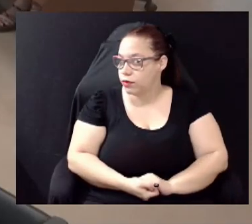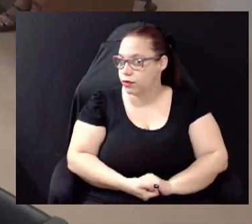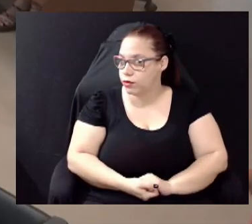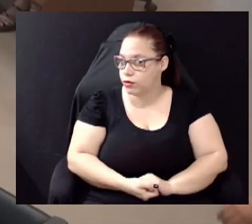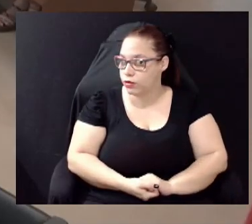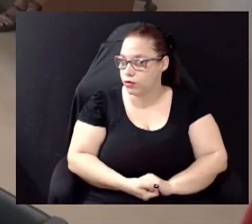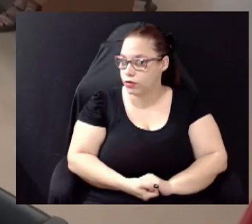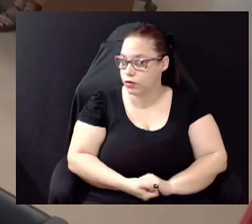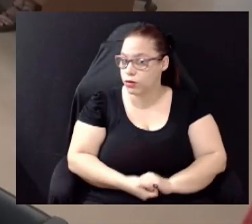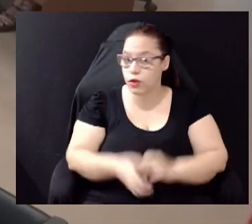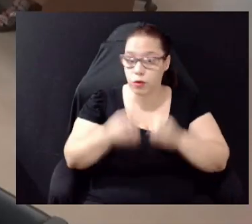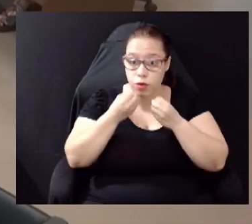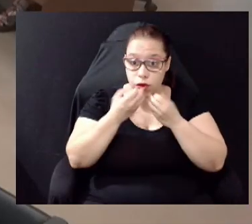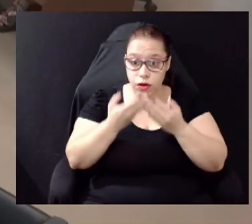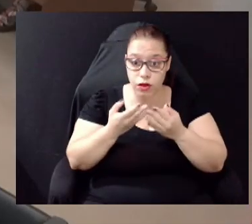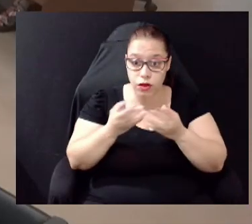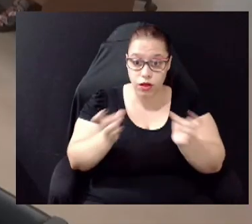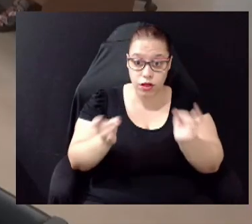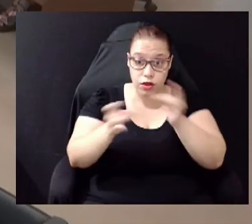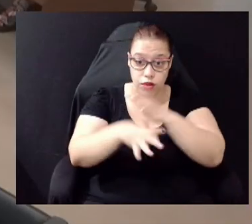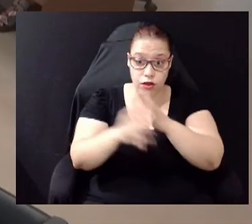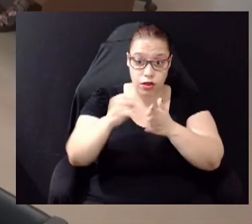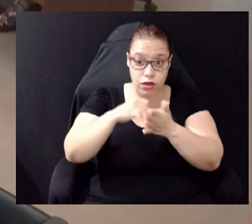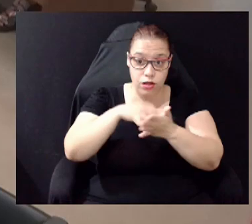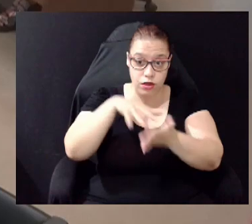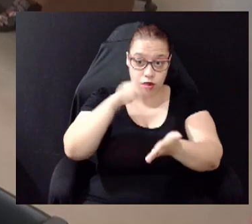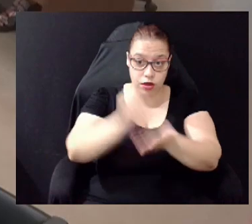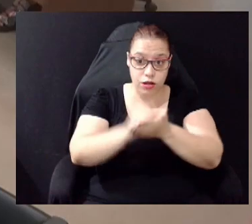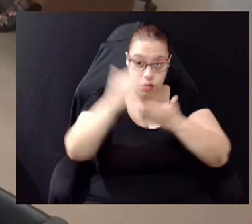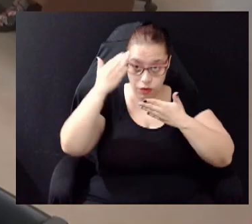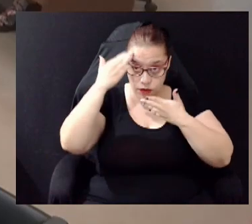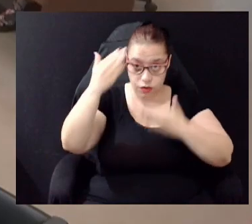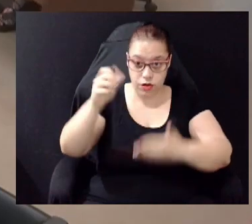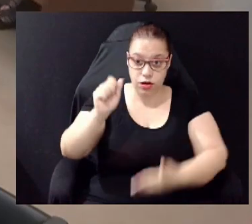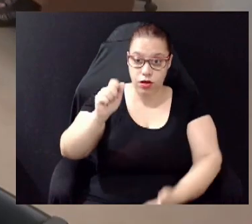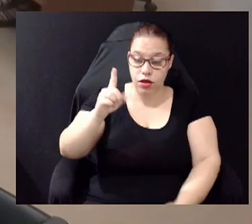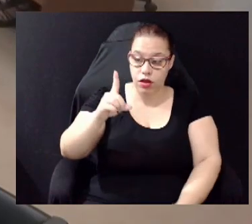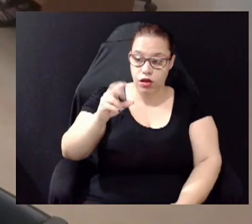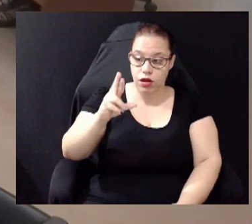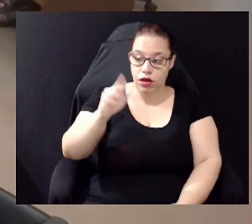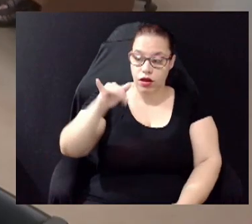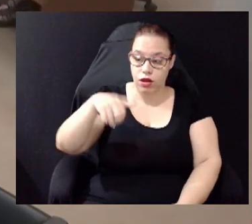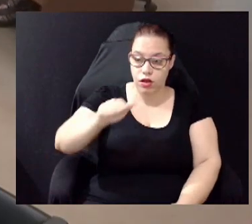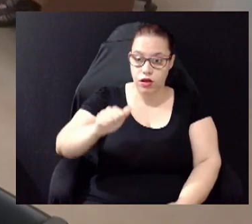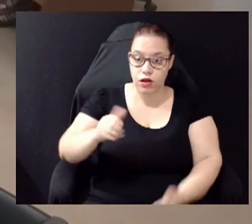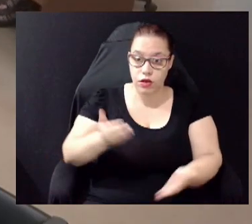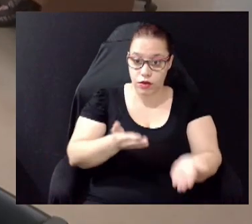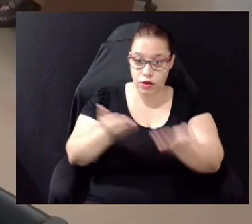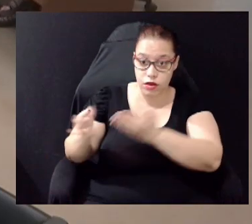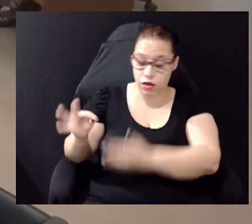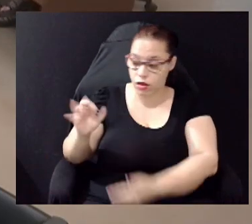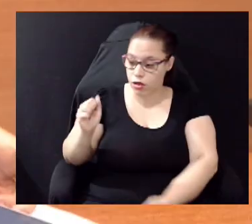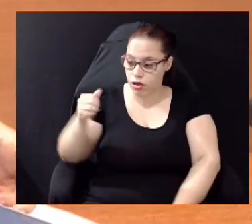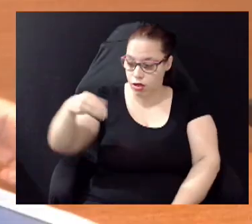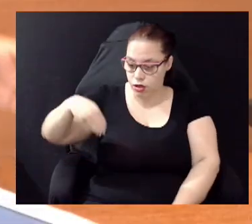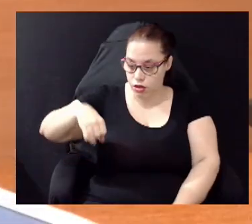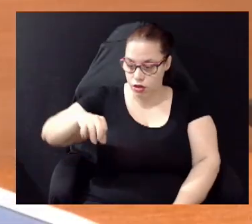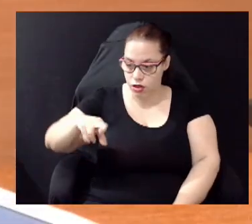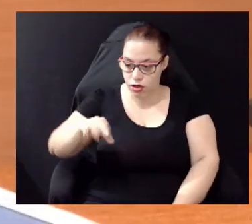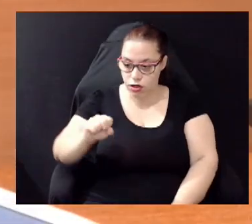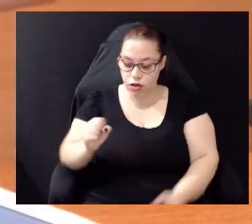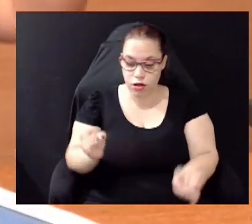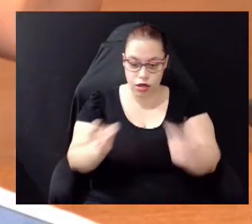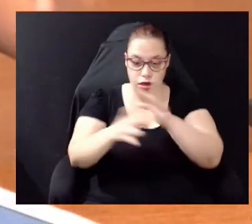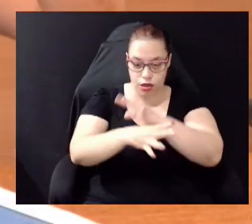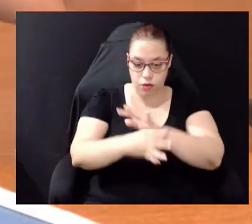Bom, encerradas as inscrições, quero agradecer a Adriana também. Vou passar a palavra para a Tamires, para uma fala de encerramento. E